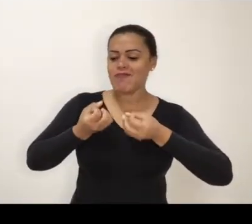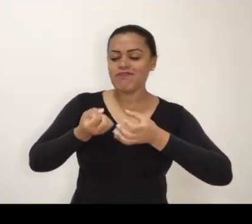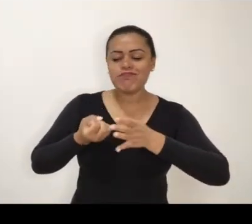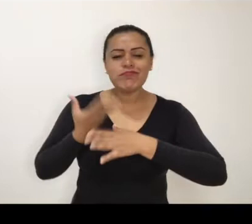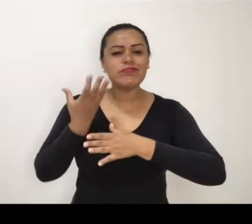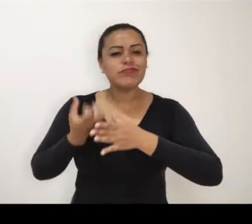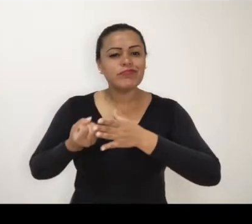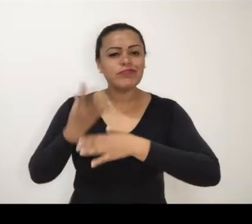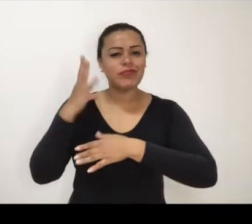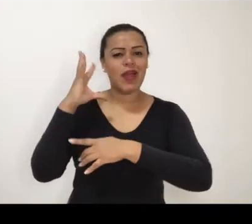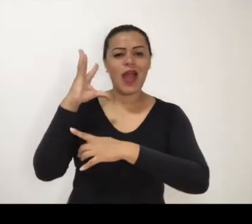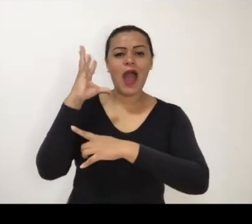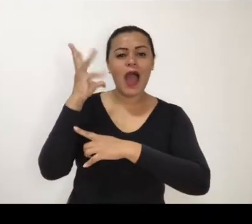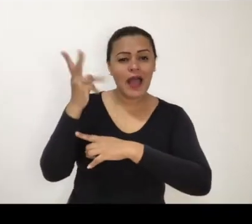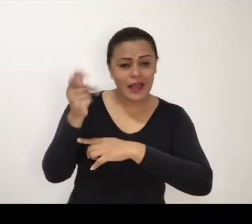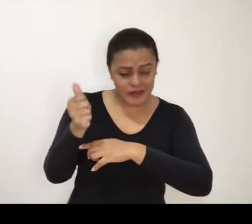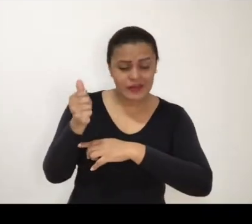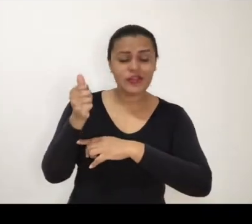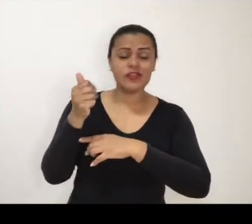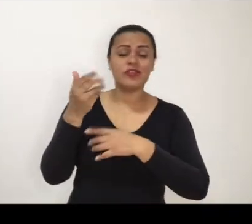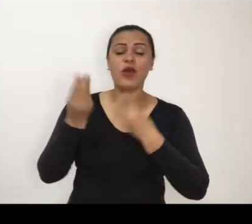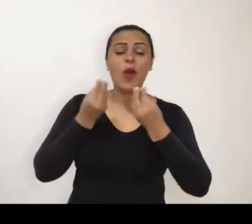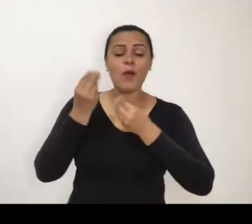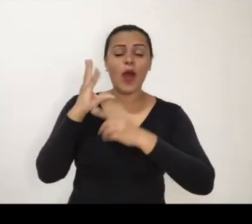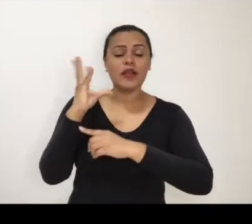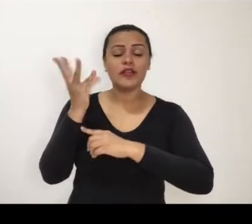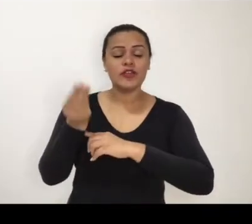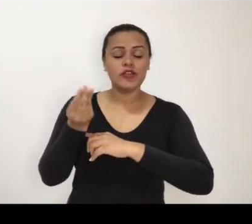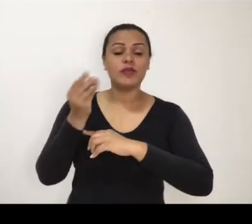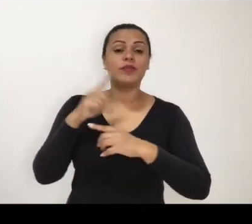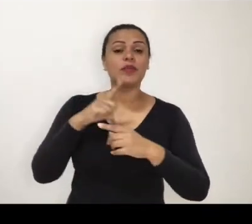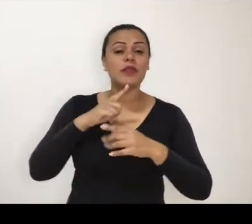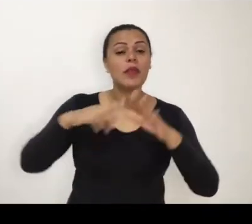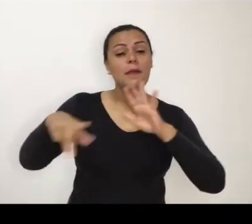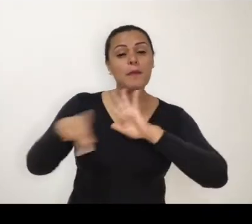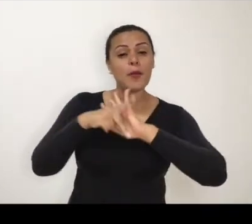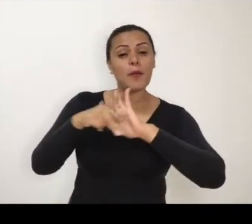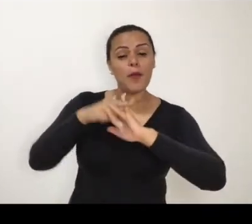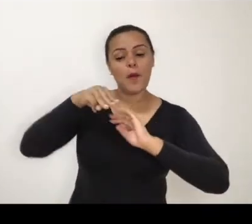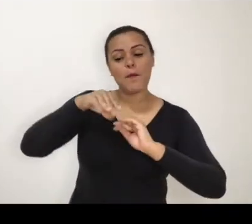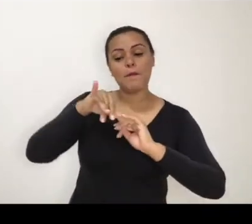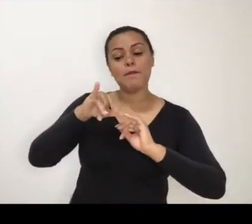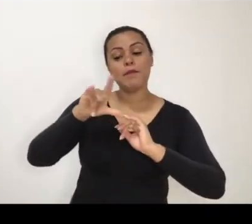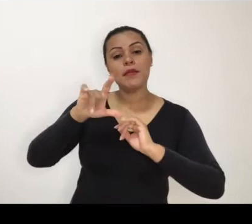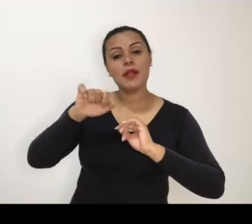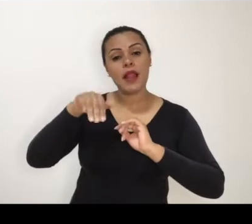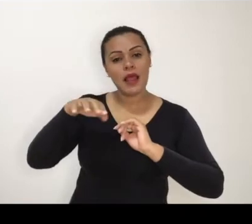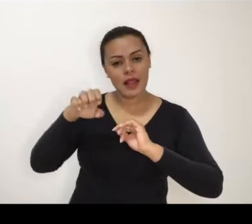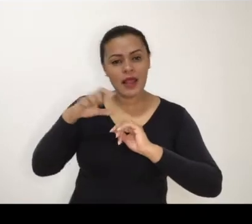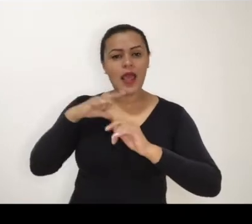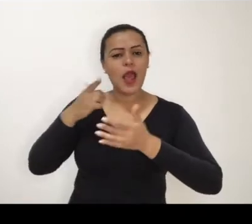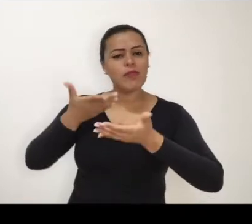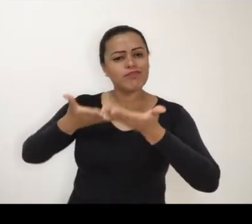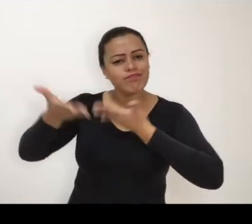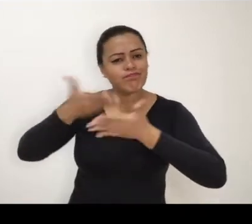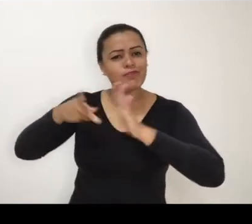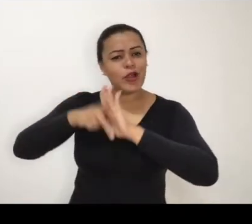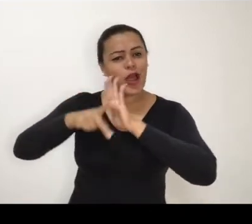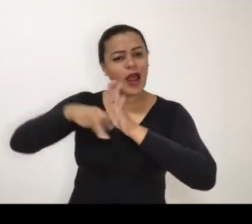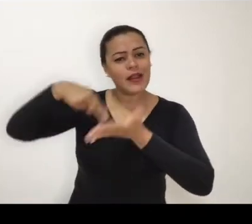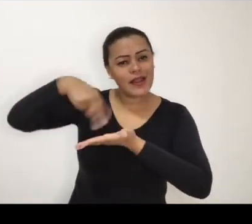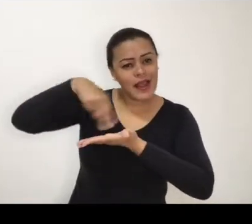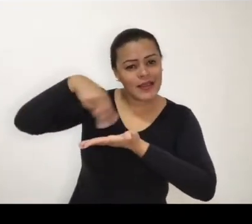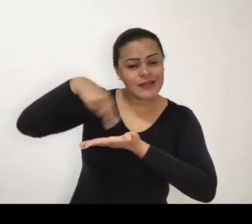e colaborativa. Milene, o teu trajeto está relacionado muito a processos e projetos colaborativos em